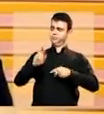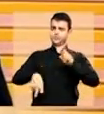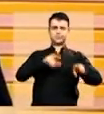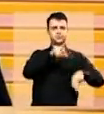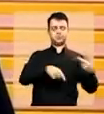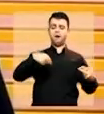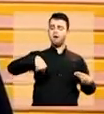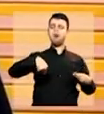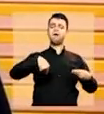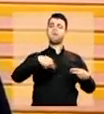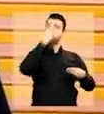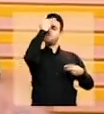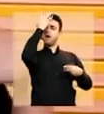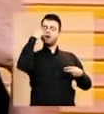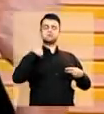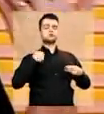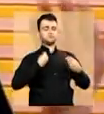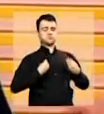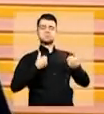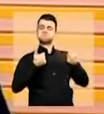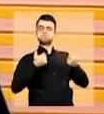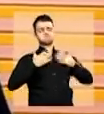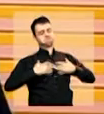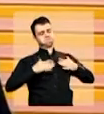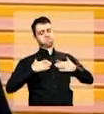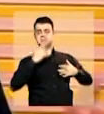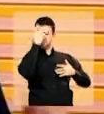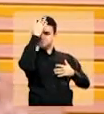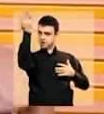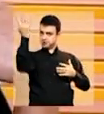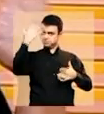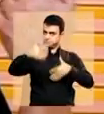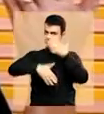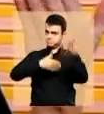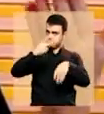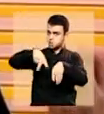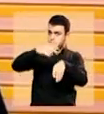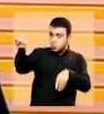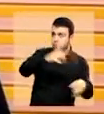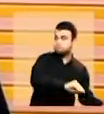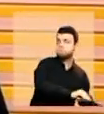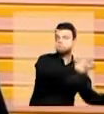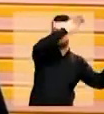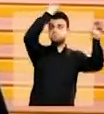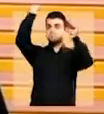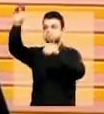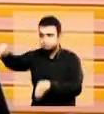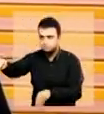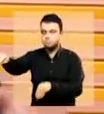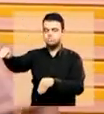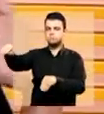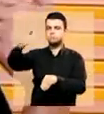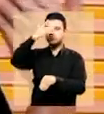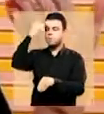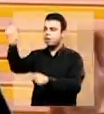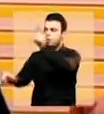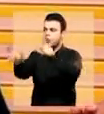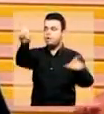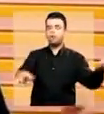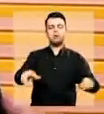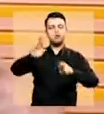da zona de conforto dele e ele vai para um novo país, onde ele vai ser inserido numa nova comunidade, onde ele